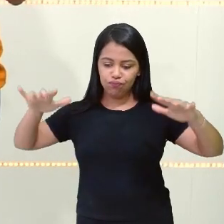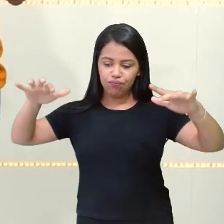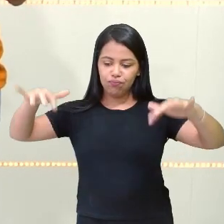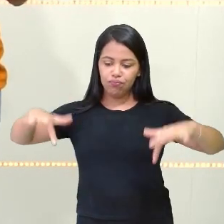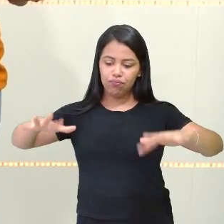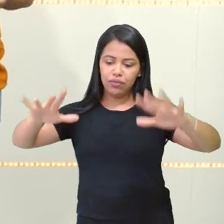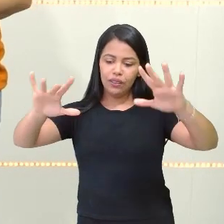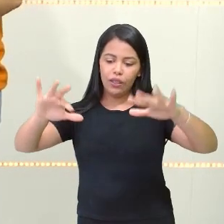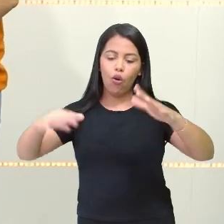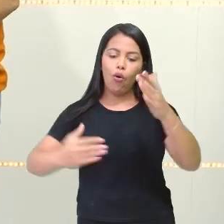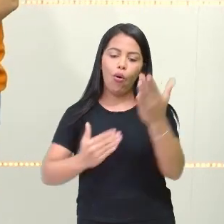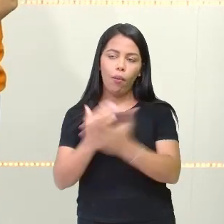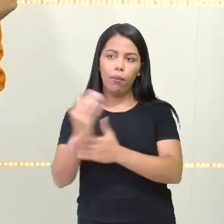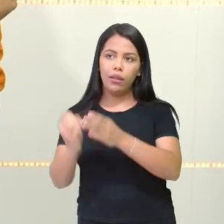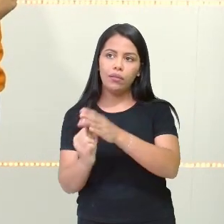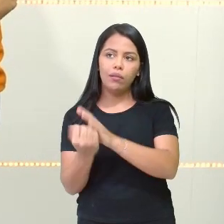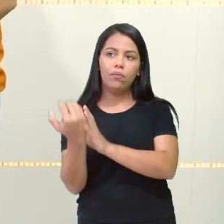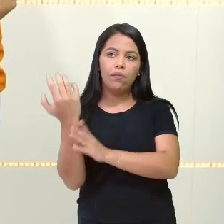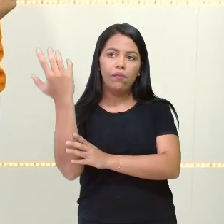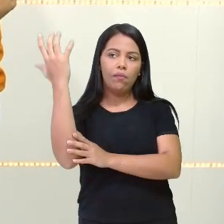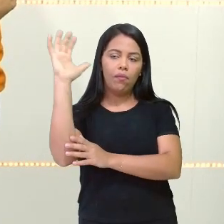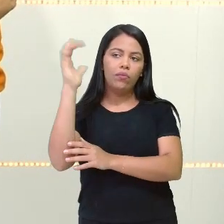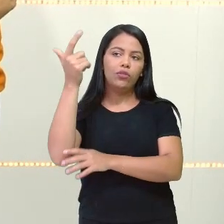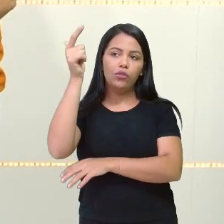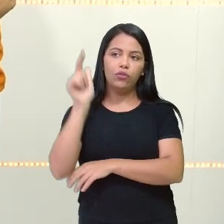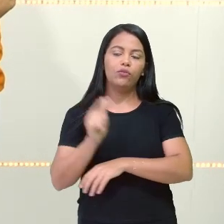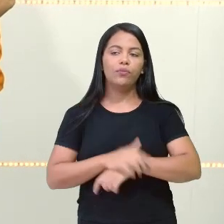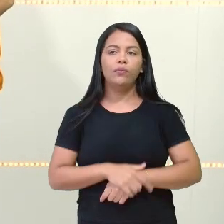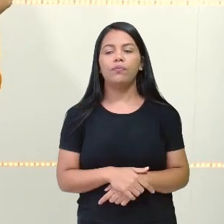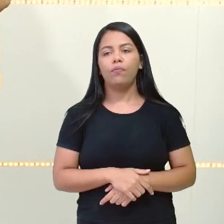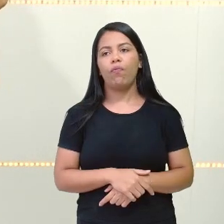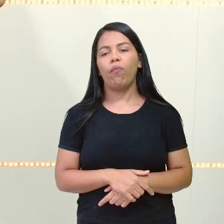vida àquele local. Fantástico, gente.